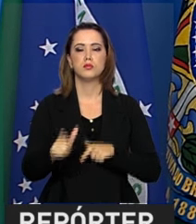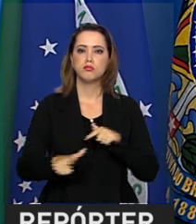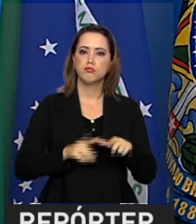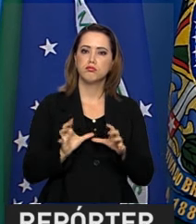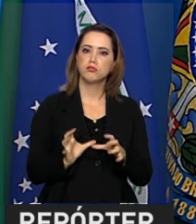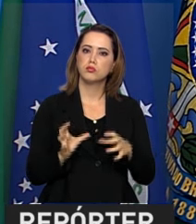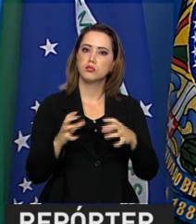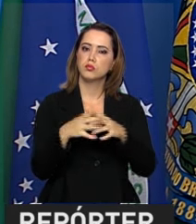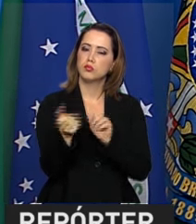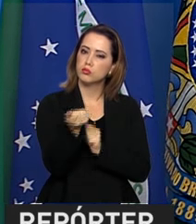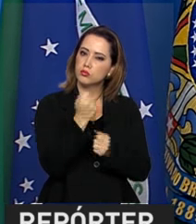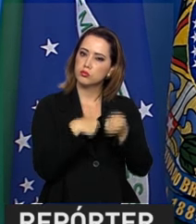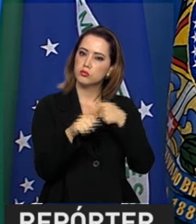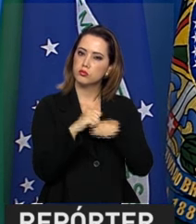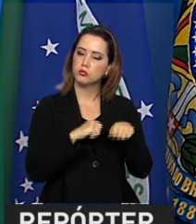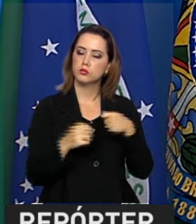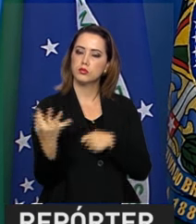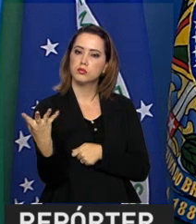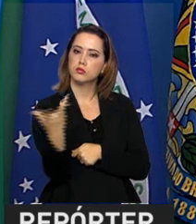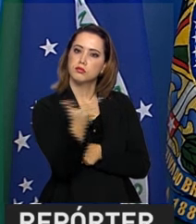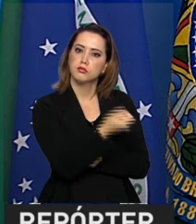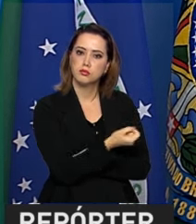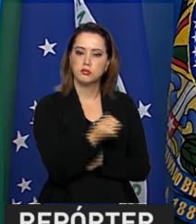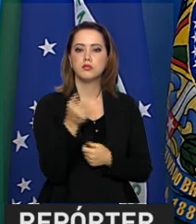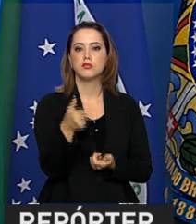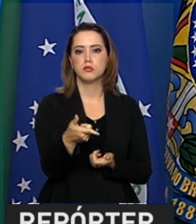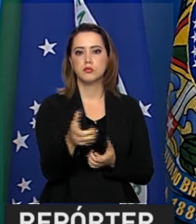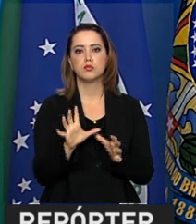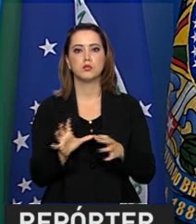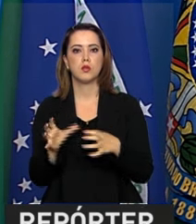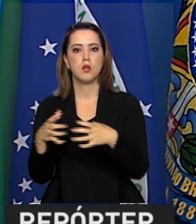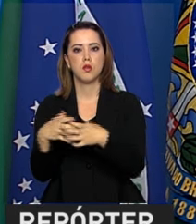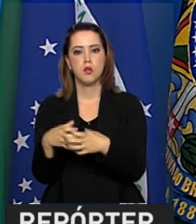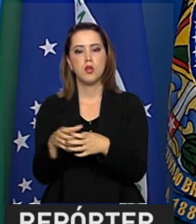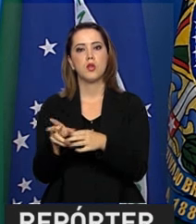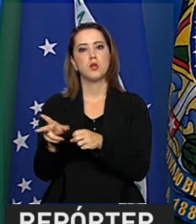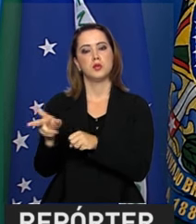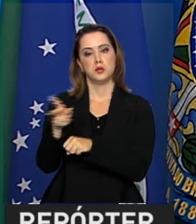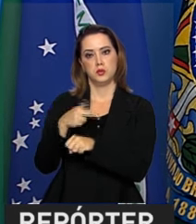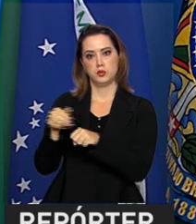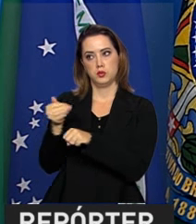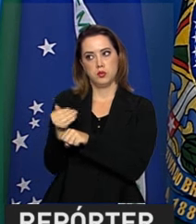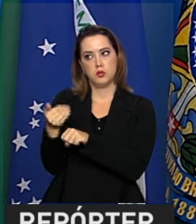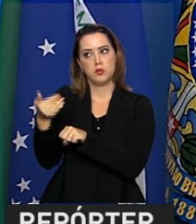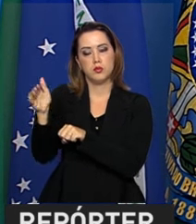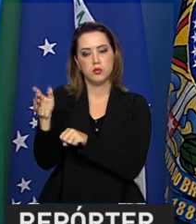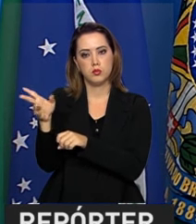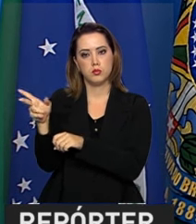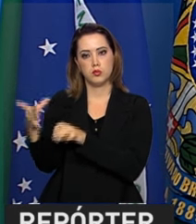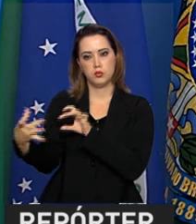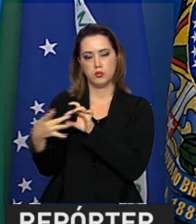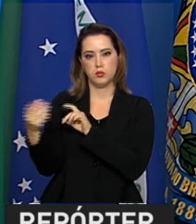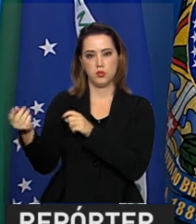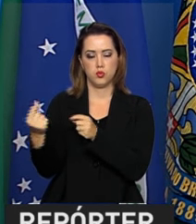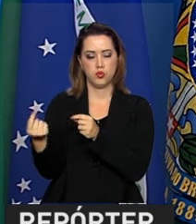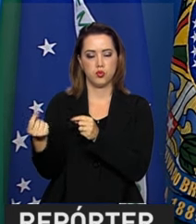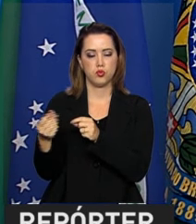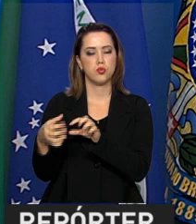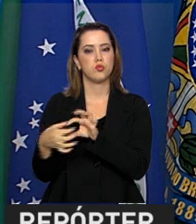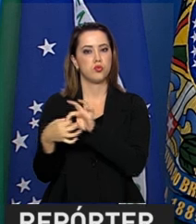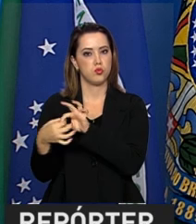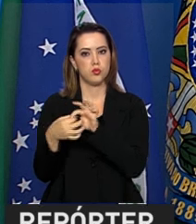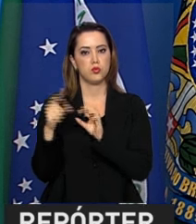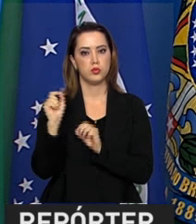equipe econômica extraordinária, com uma equipe relativa às relações exteriores de igual maneira extraordinária, com um ministério